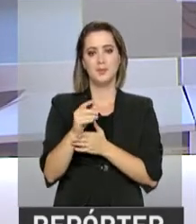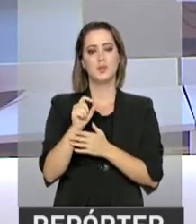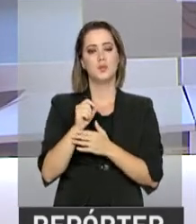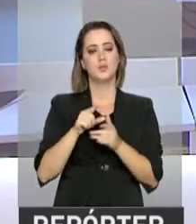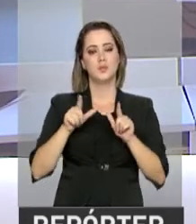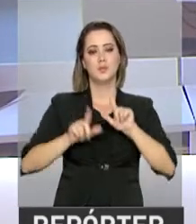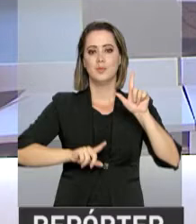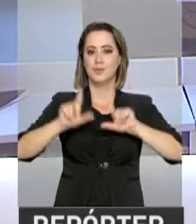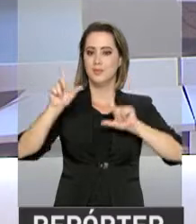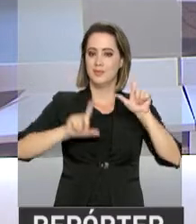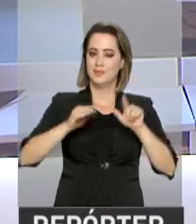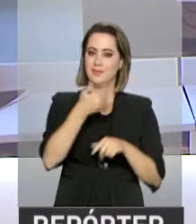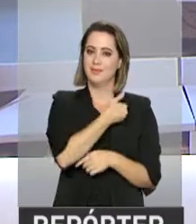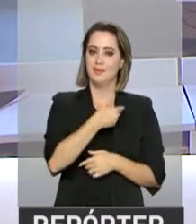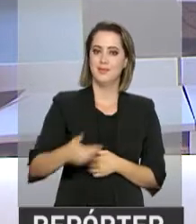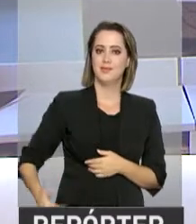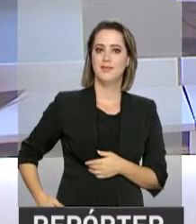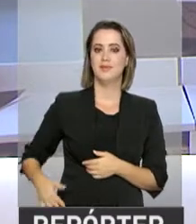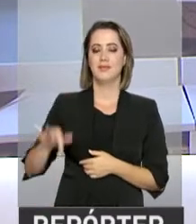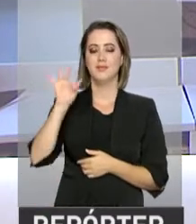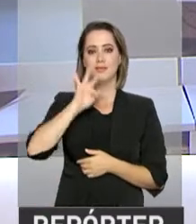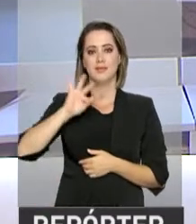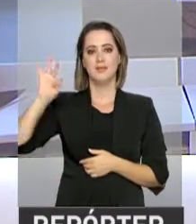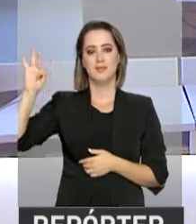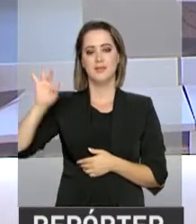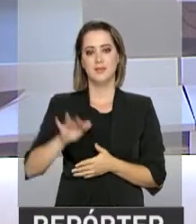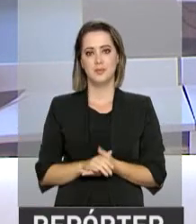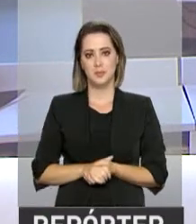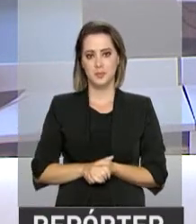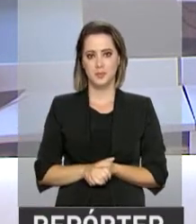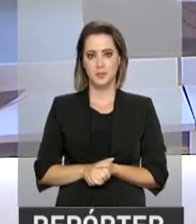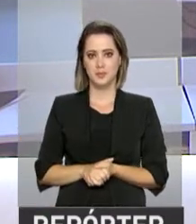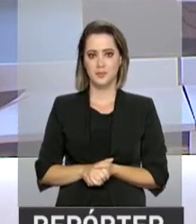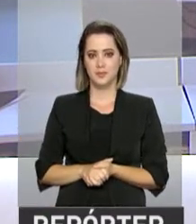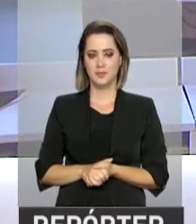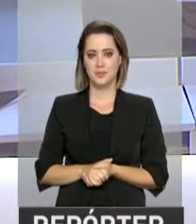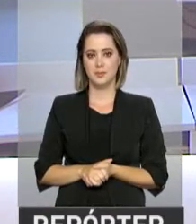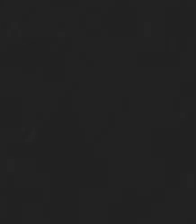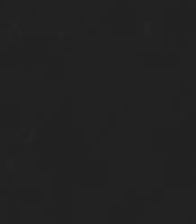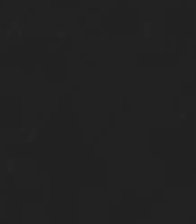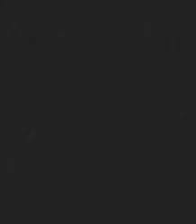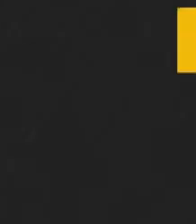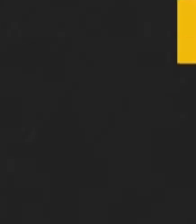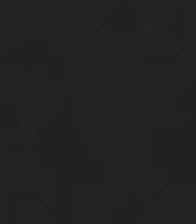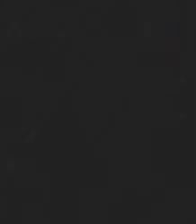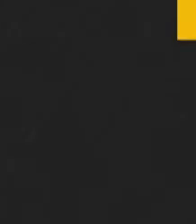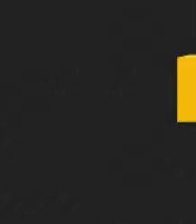semana e continue com a gente aqui na NBR, a TV do Governo Federal.